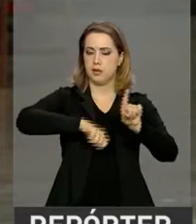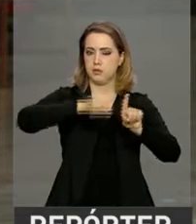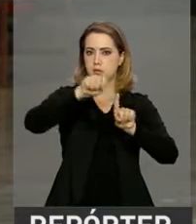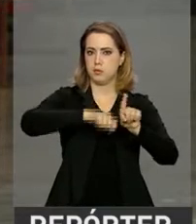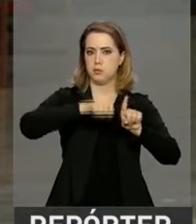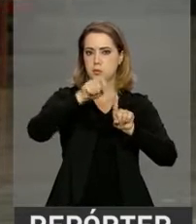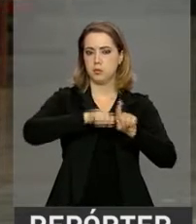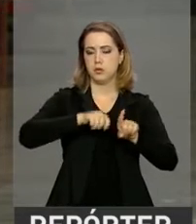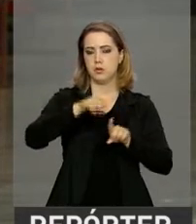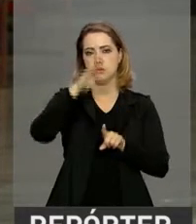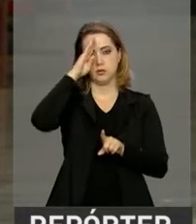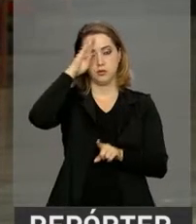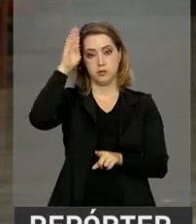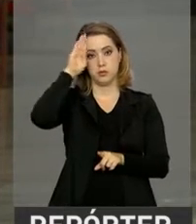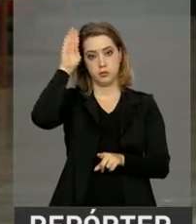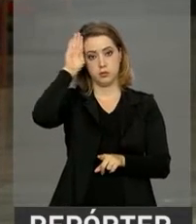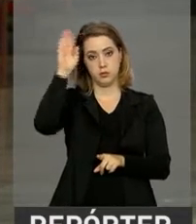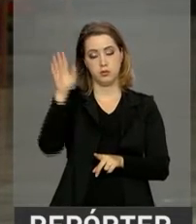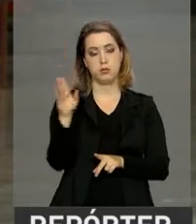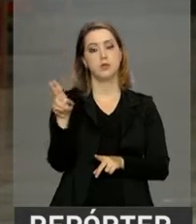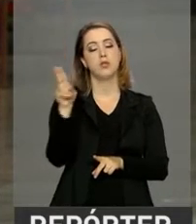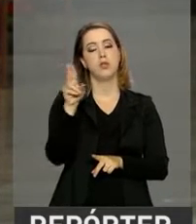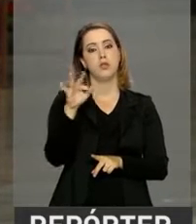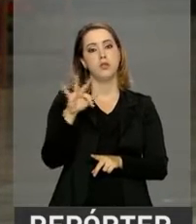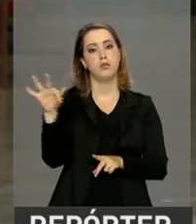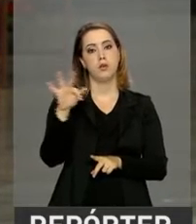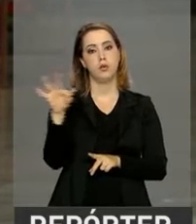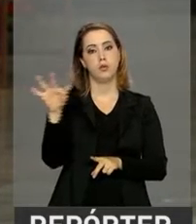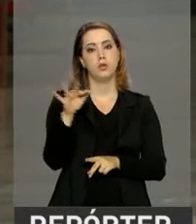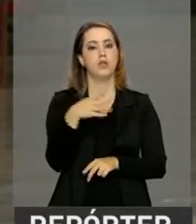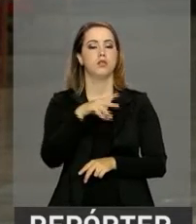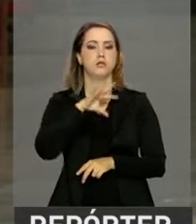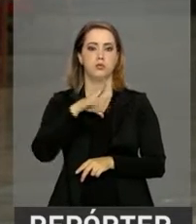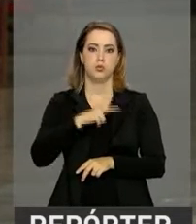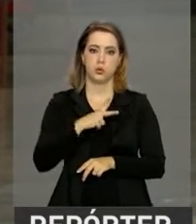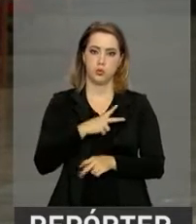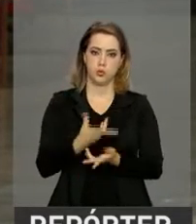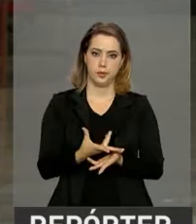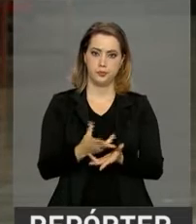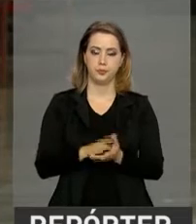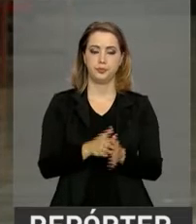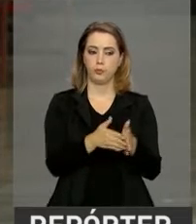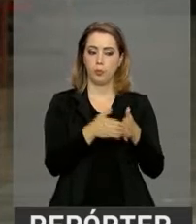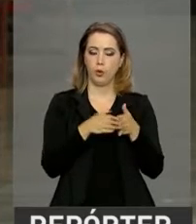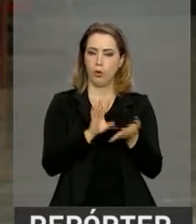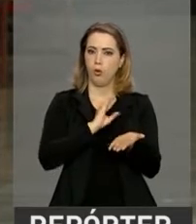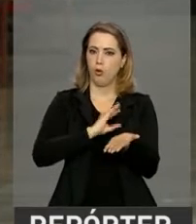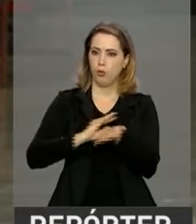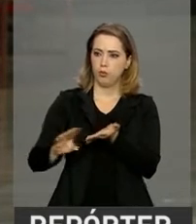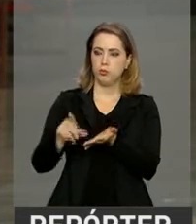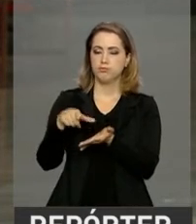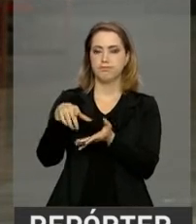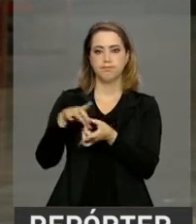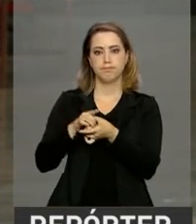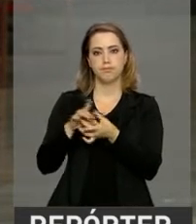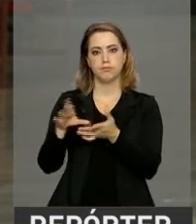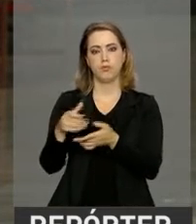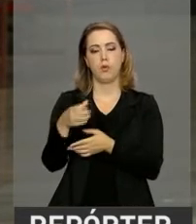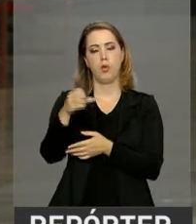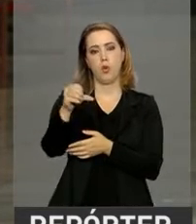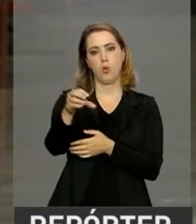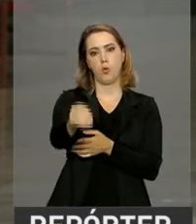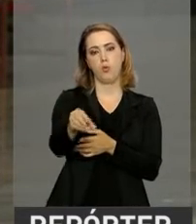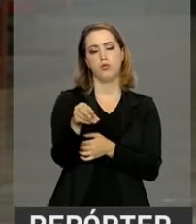privadas é o pedido de crédito suplementar foi feito ao congresso nacional há cerca de 90 dias